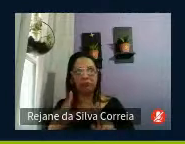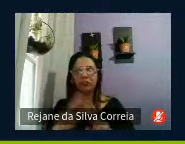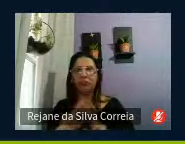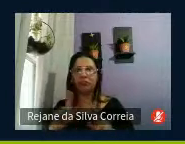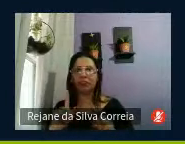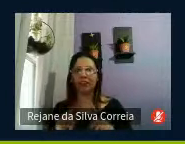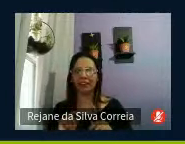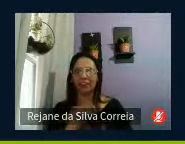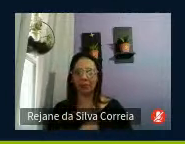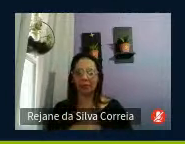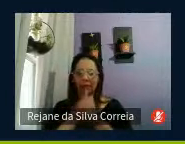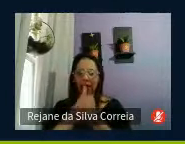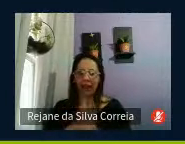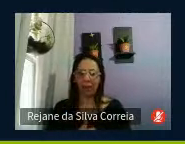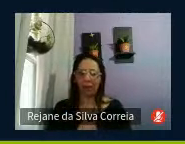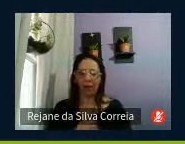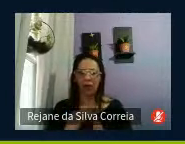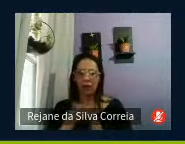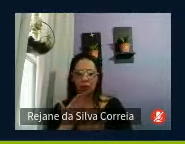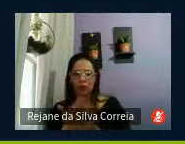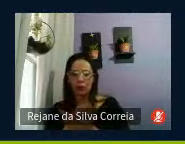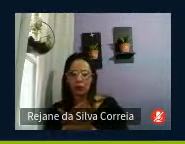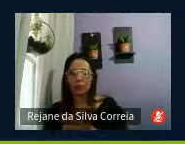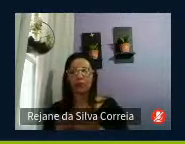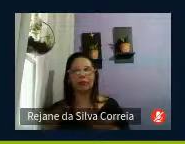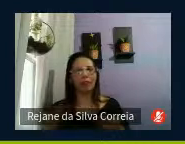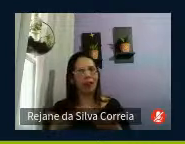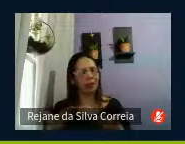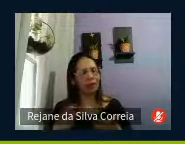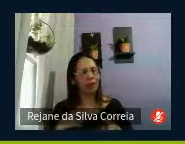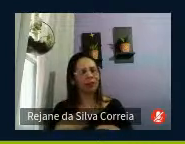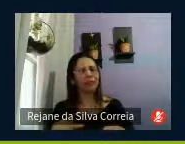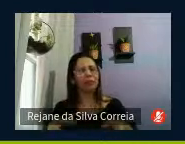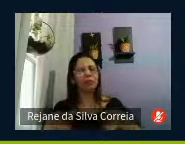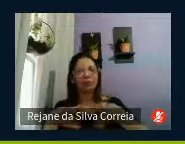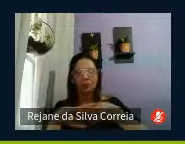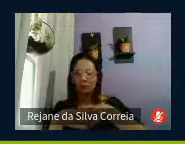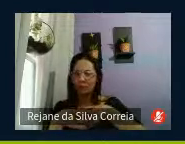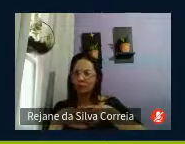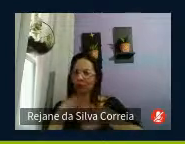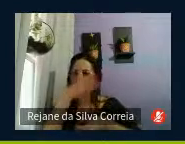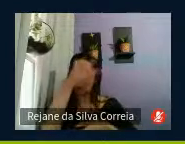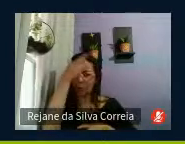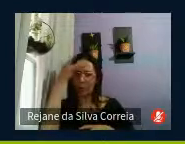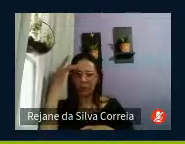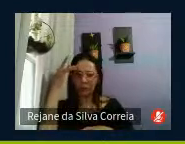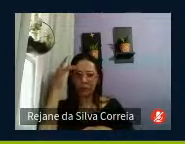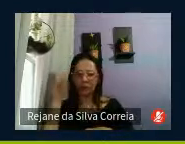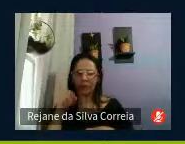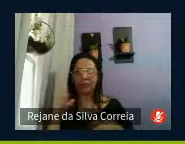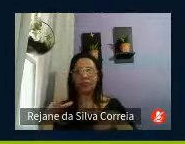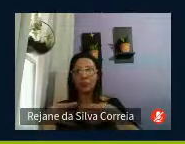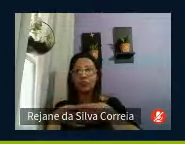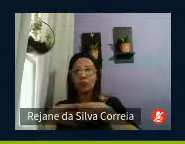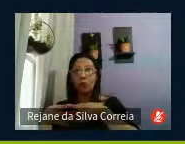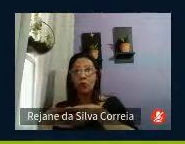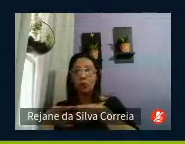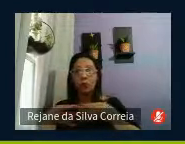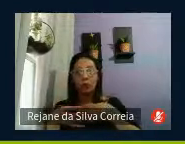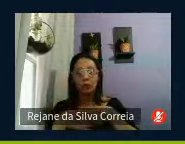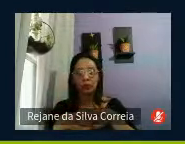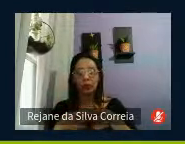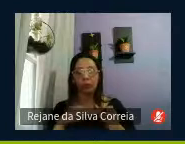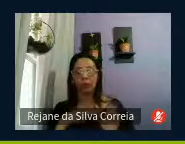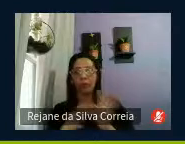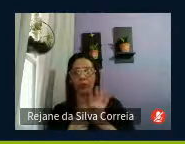esses apoios para os estudantes, né? Agora, nós temos um grupo de pessoas, né? E esse grupo de pessoas, representado